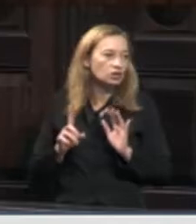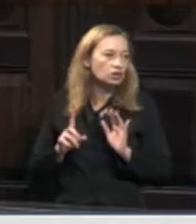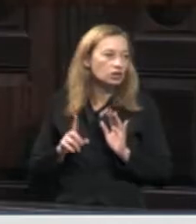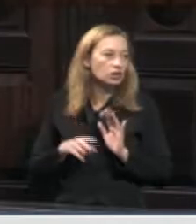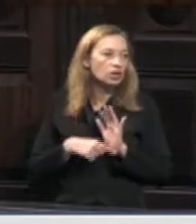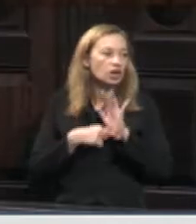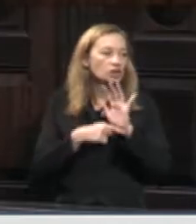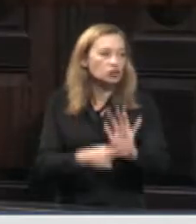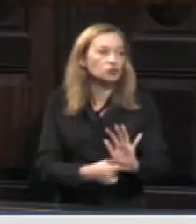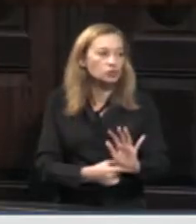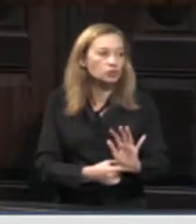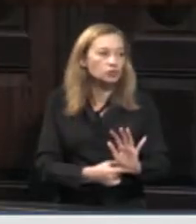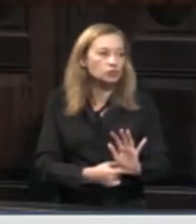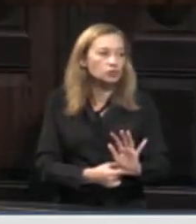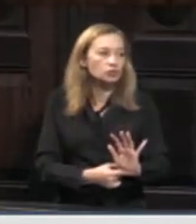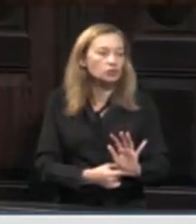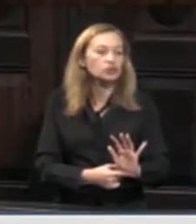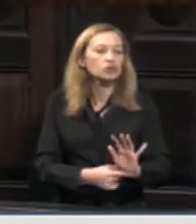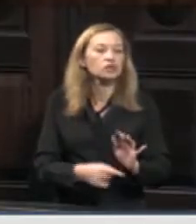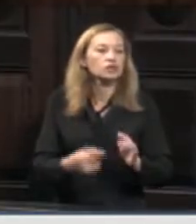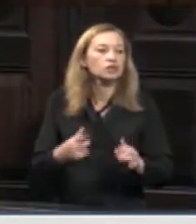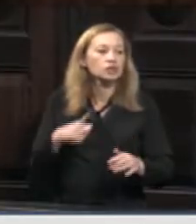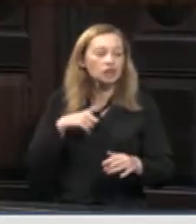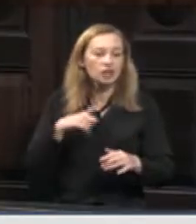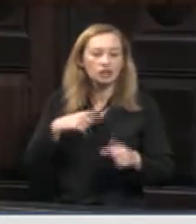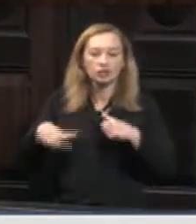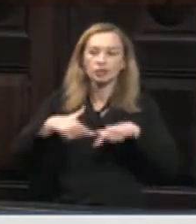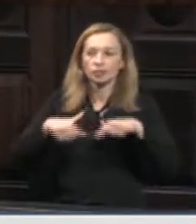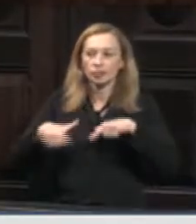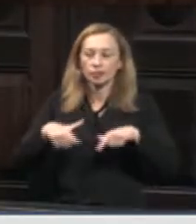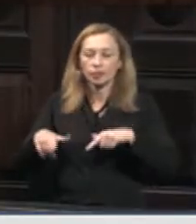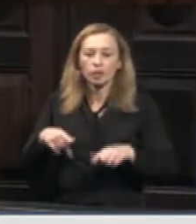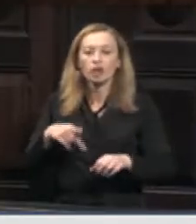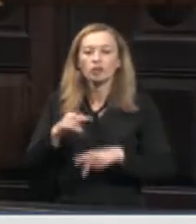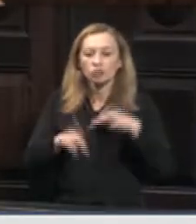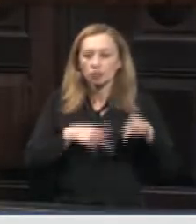forte, que isso fará gerar empregos para o nosso povo do Rio de Janeiro. Muito obrigado, senhor presidente.